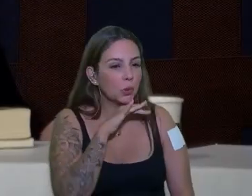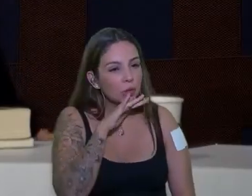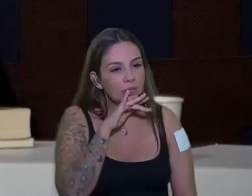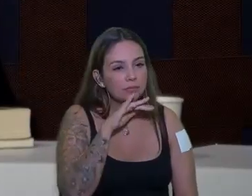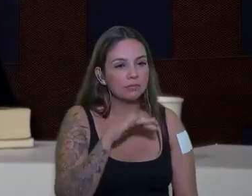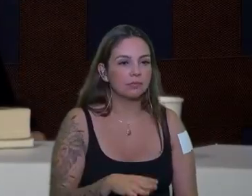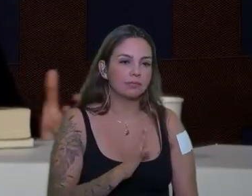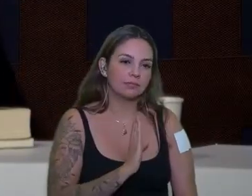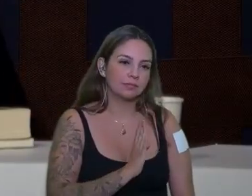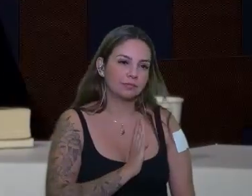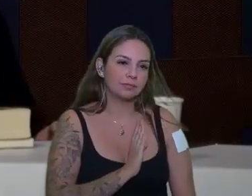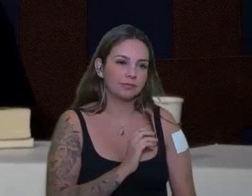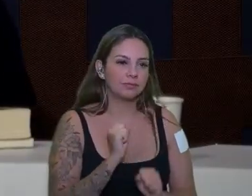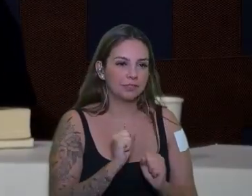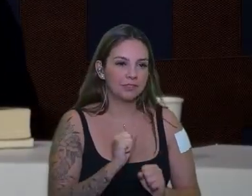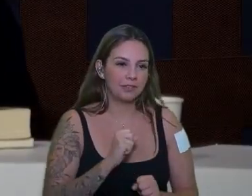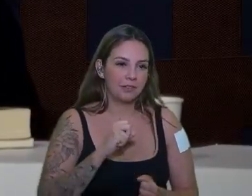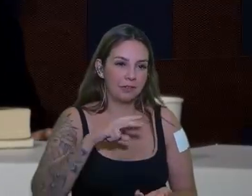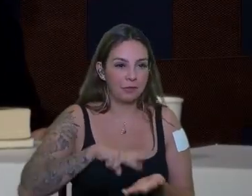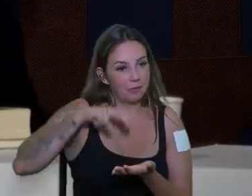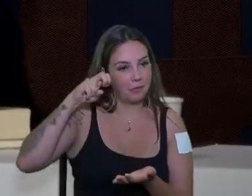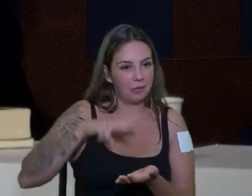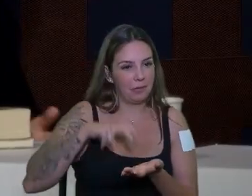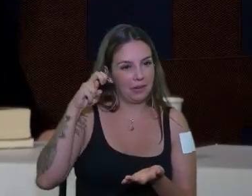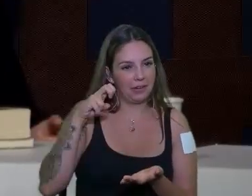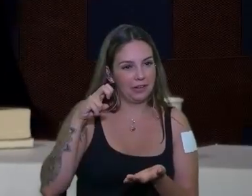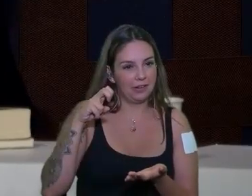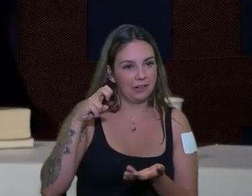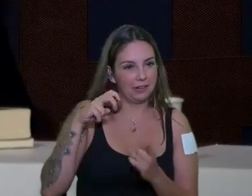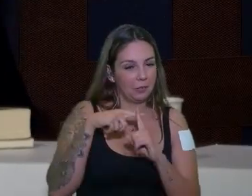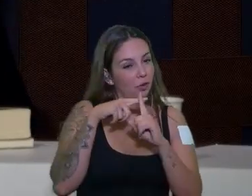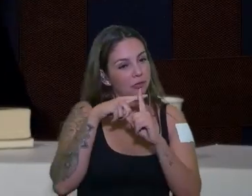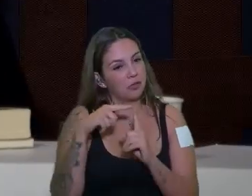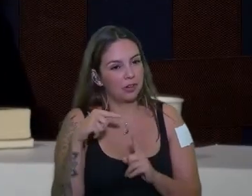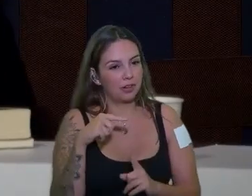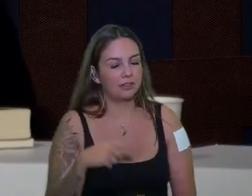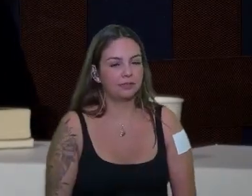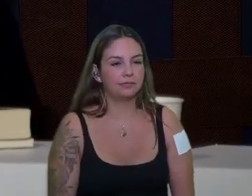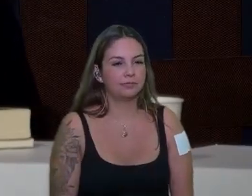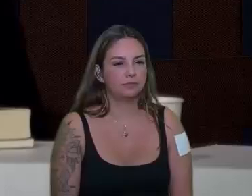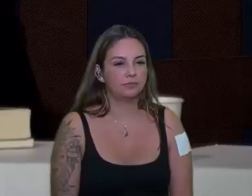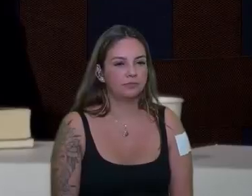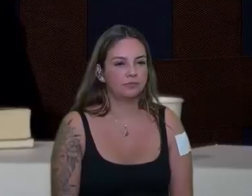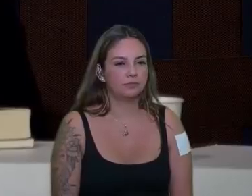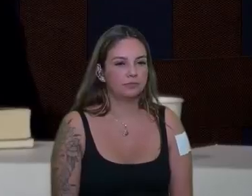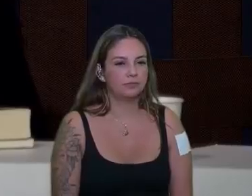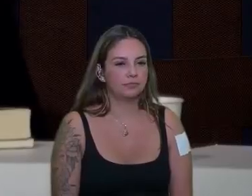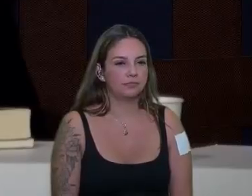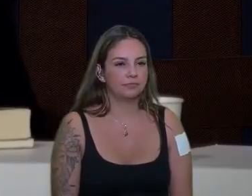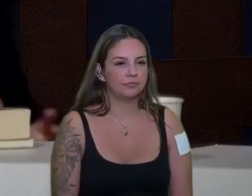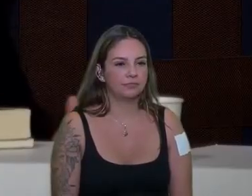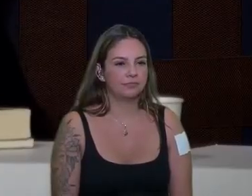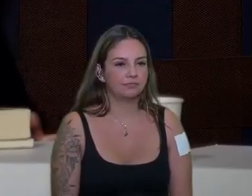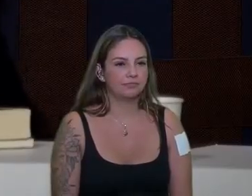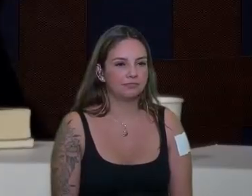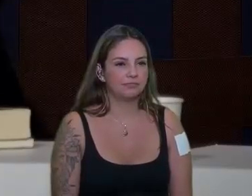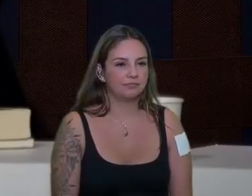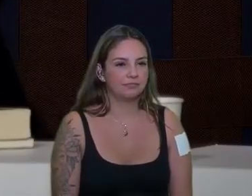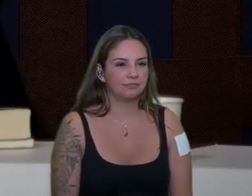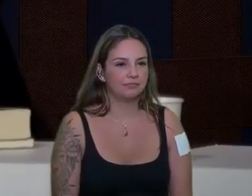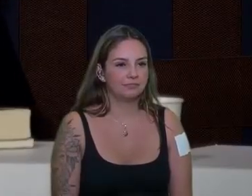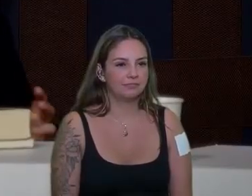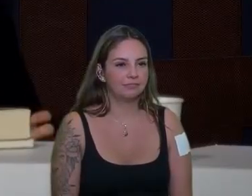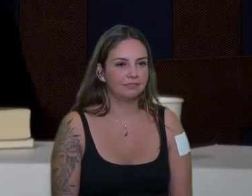ruim. O coração pode estar aos pulos negativamente ou positivamente. Claro. Mas ele está ali presente,